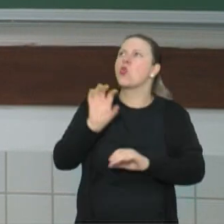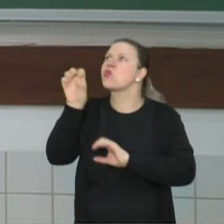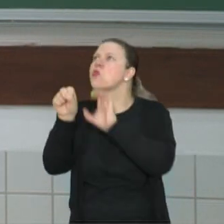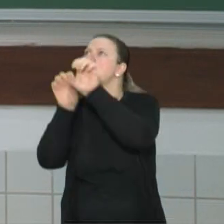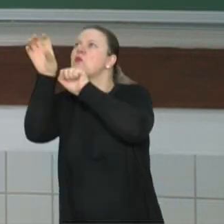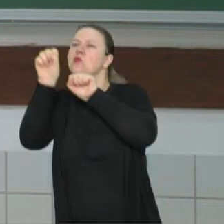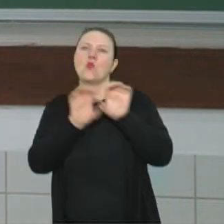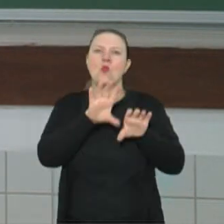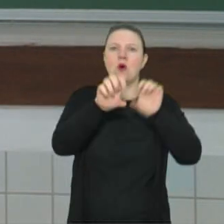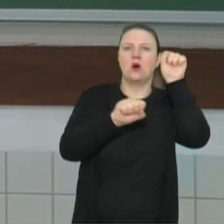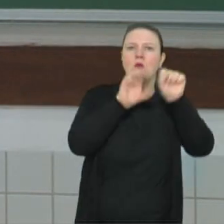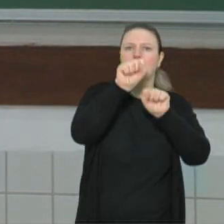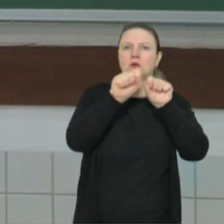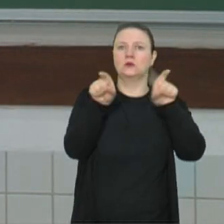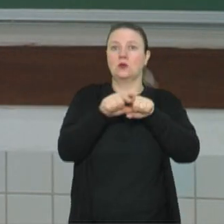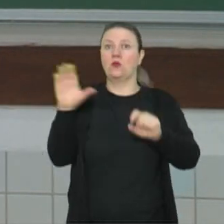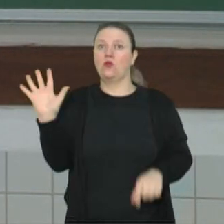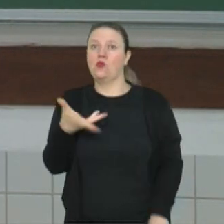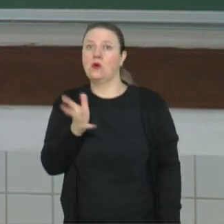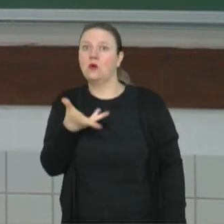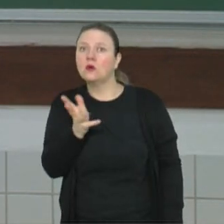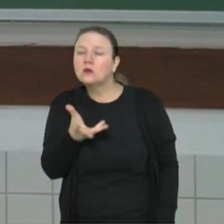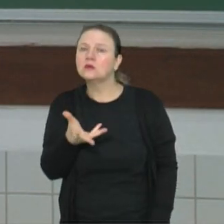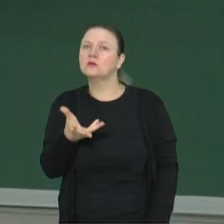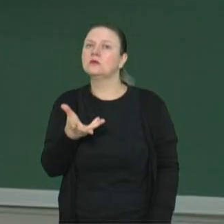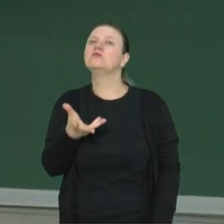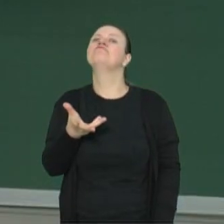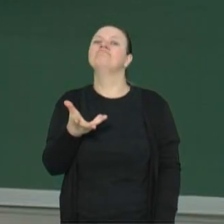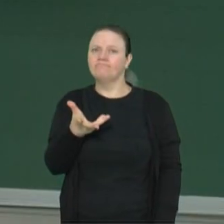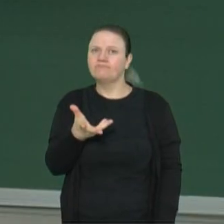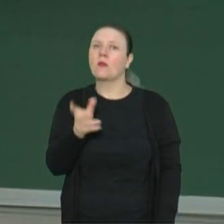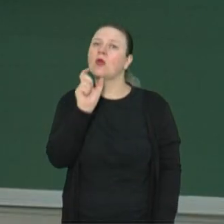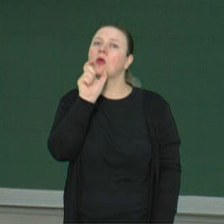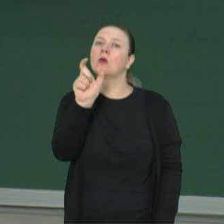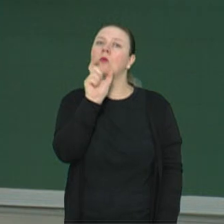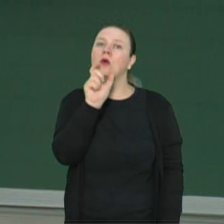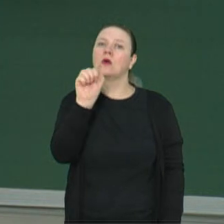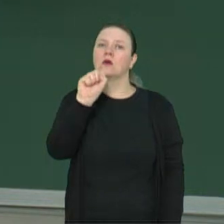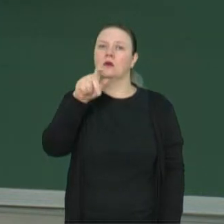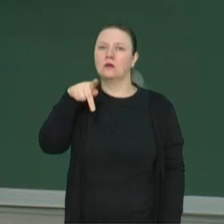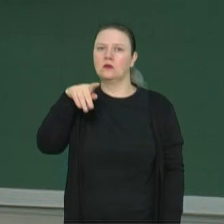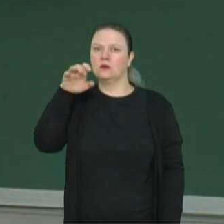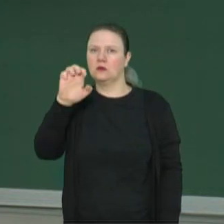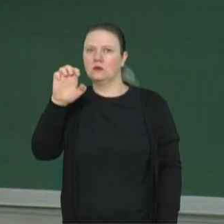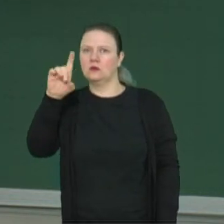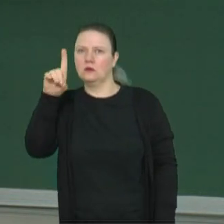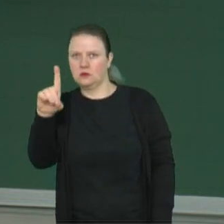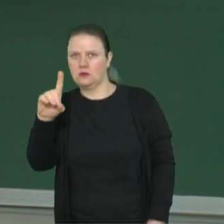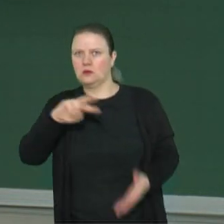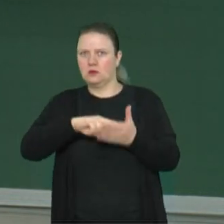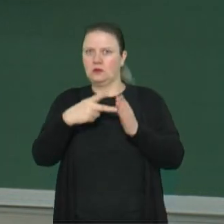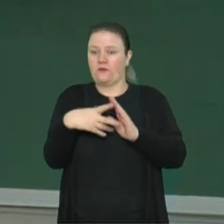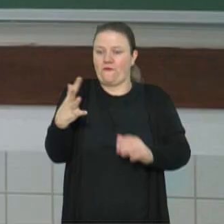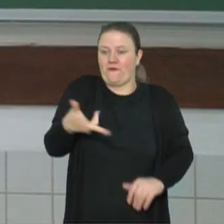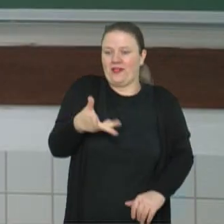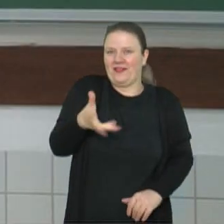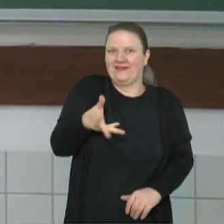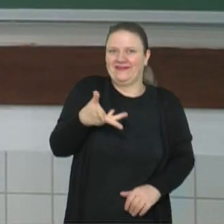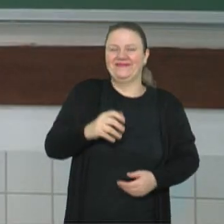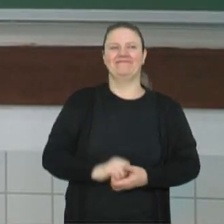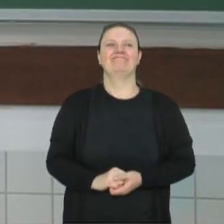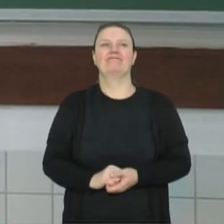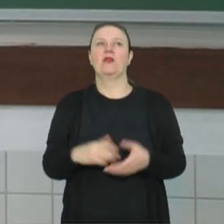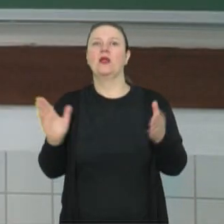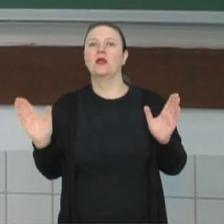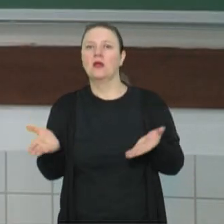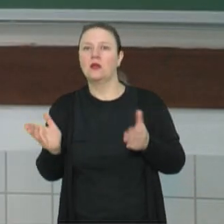de velocidade que fala, literalmente, né, a palavra speed, velocidade. Agora nós saímos da parte